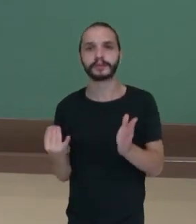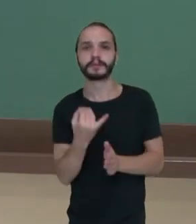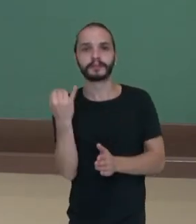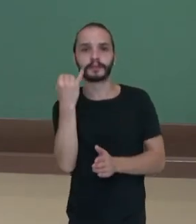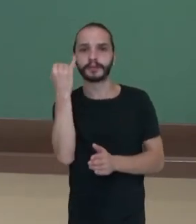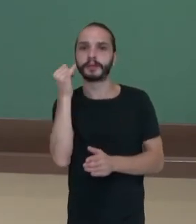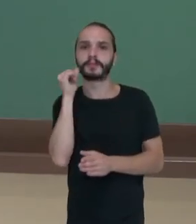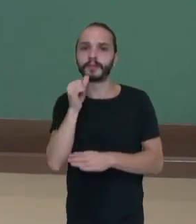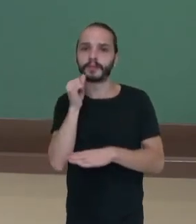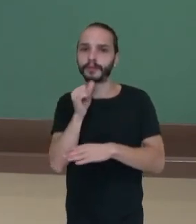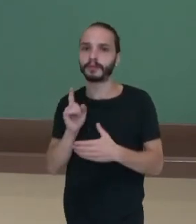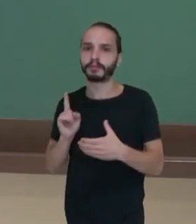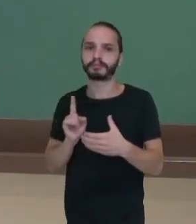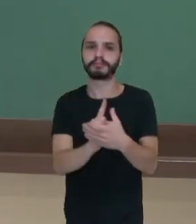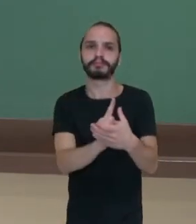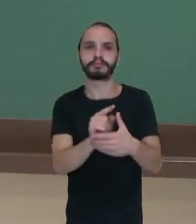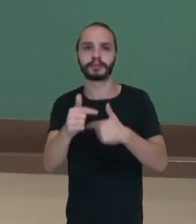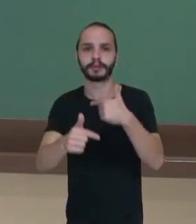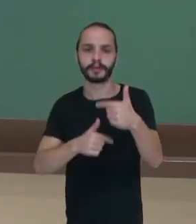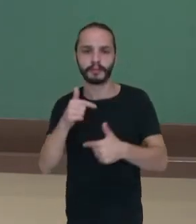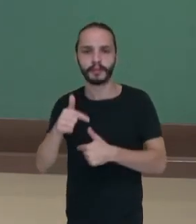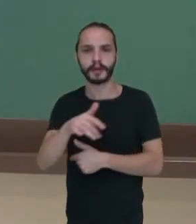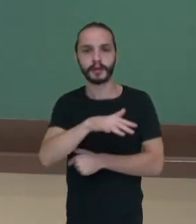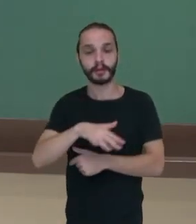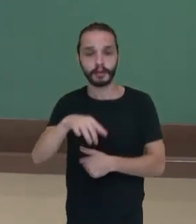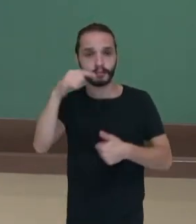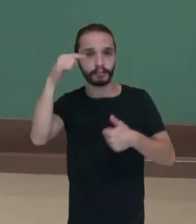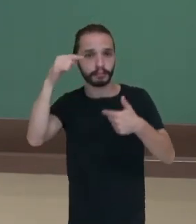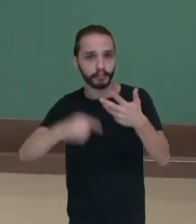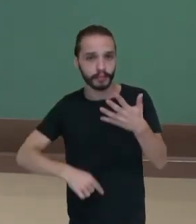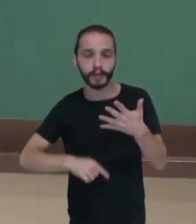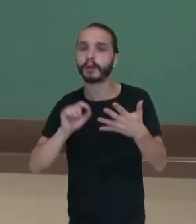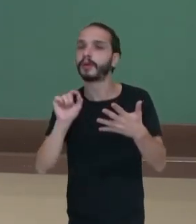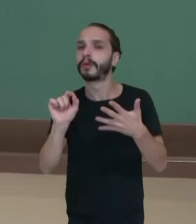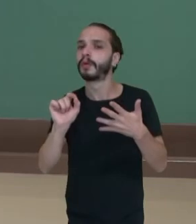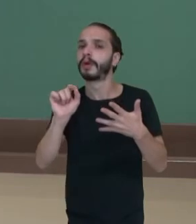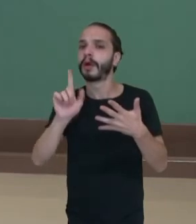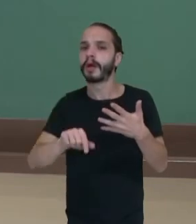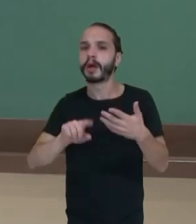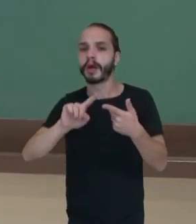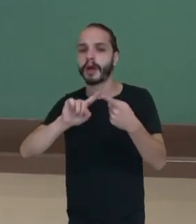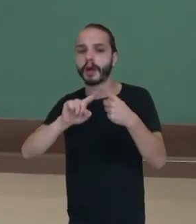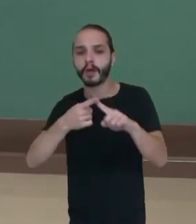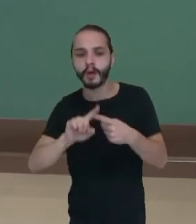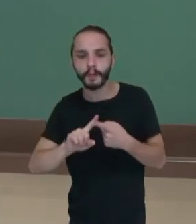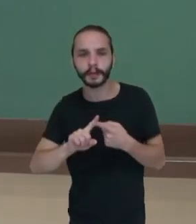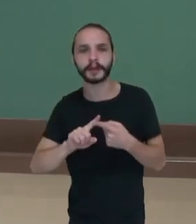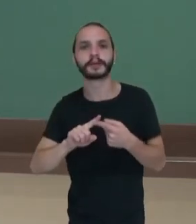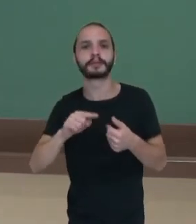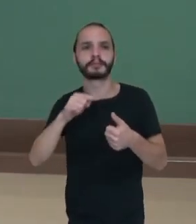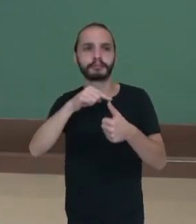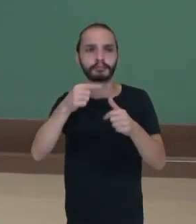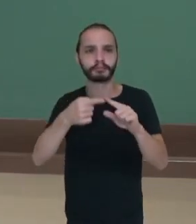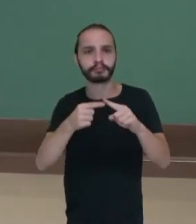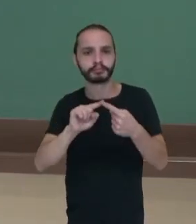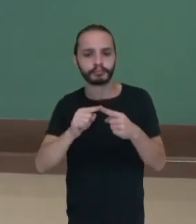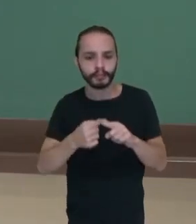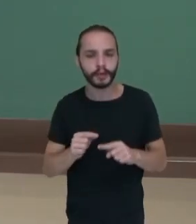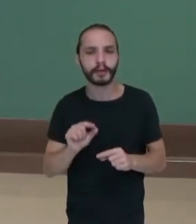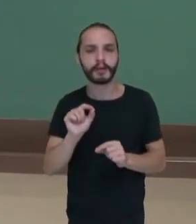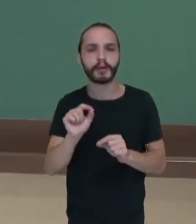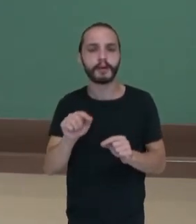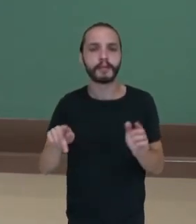mulher no mercado de trabalho. Esses fatores a gente diz que são uma combinação entre fatores